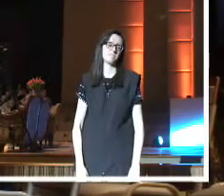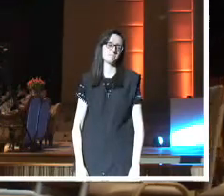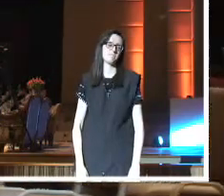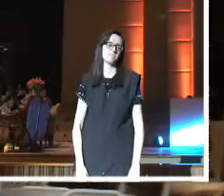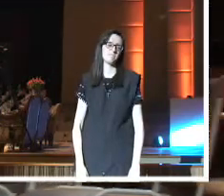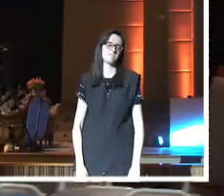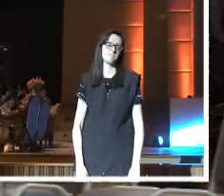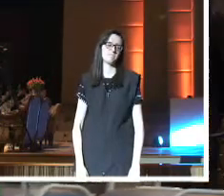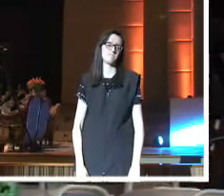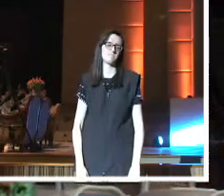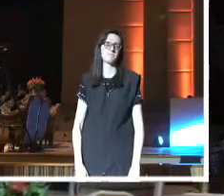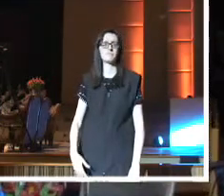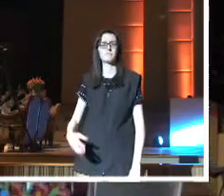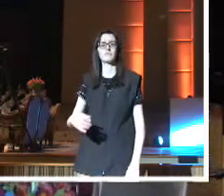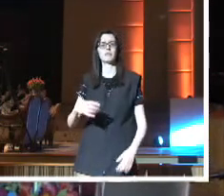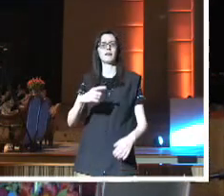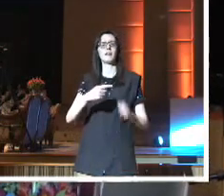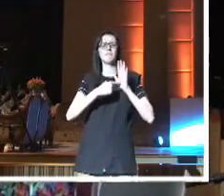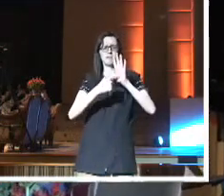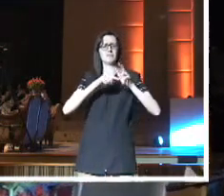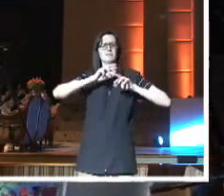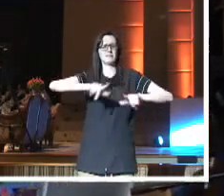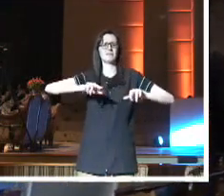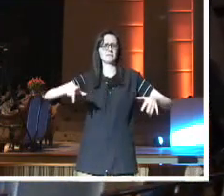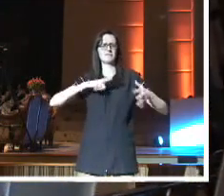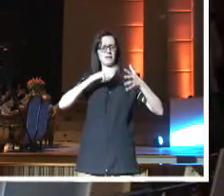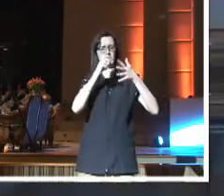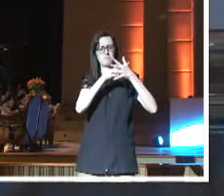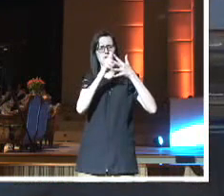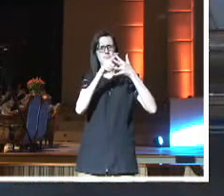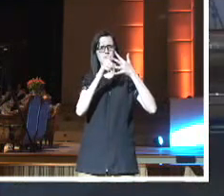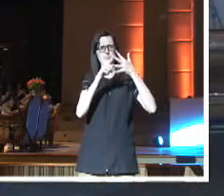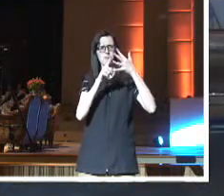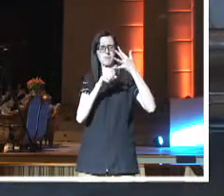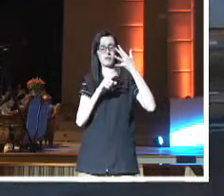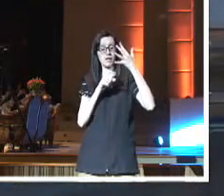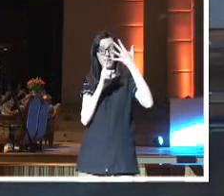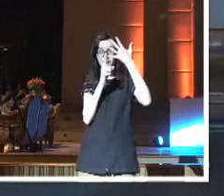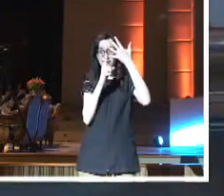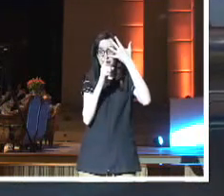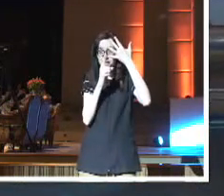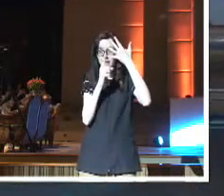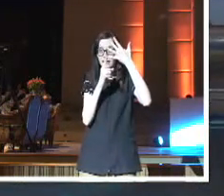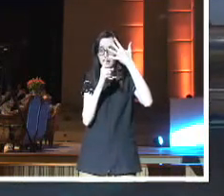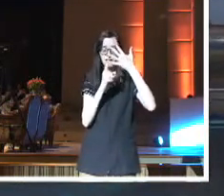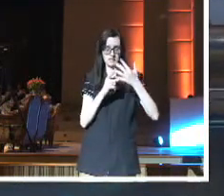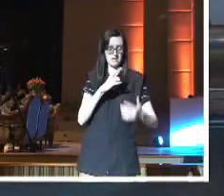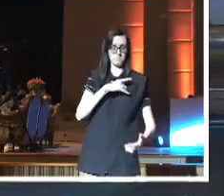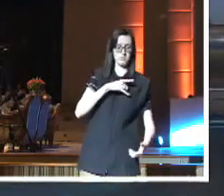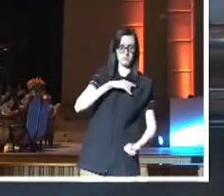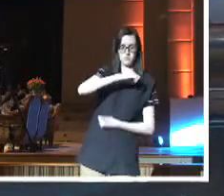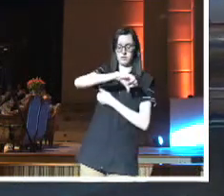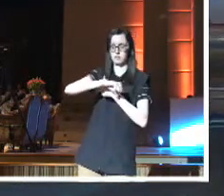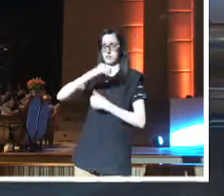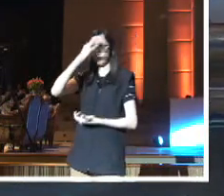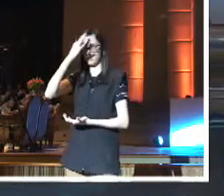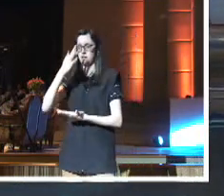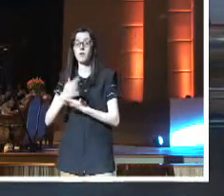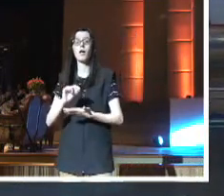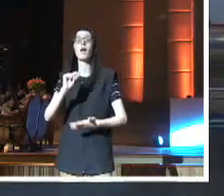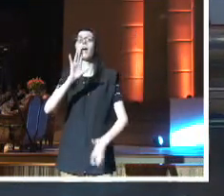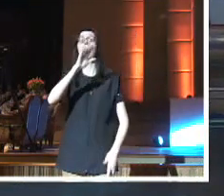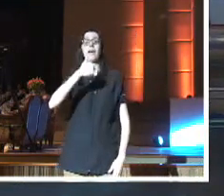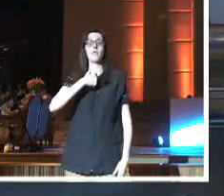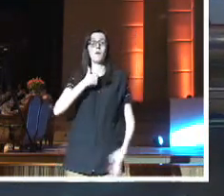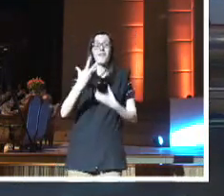A quinta atitude de fé, para a gente trocar o medo pela fé, é quando eu decido no